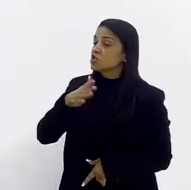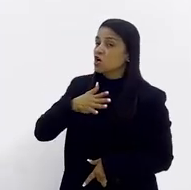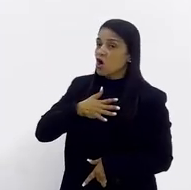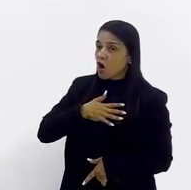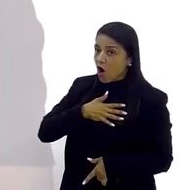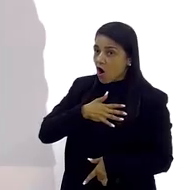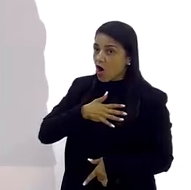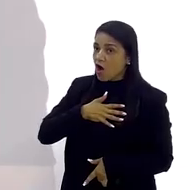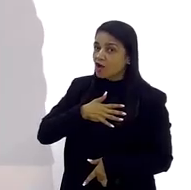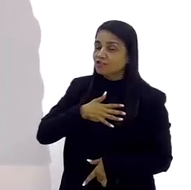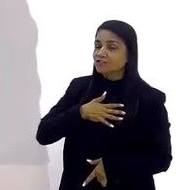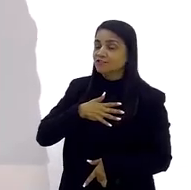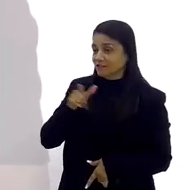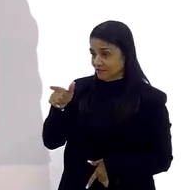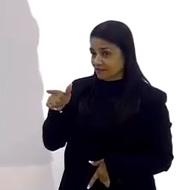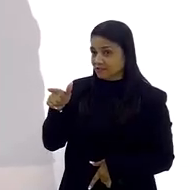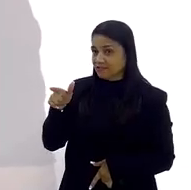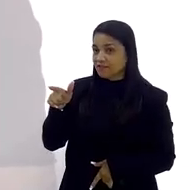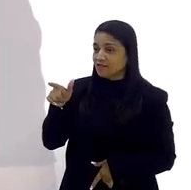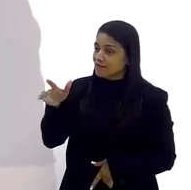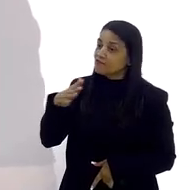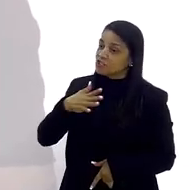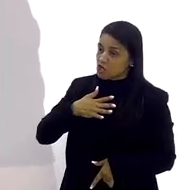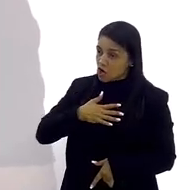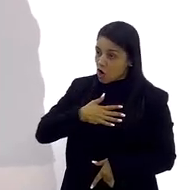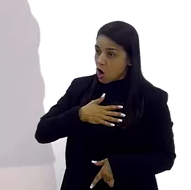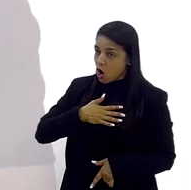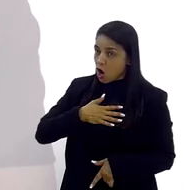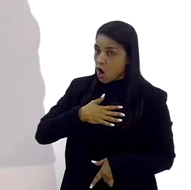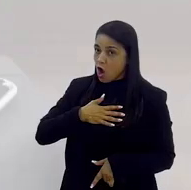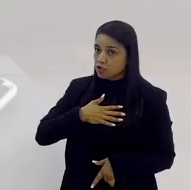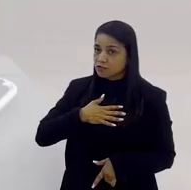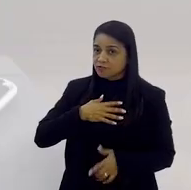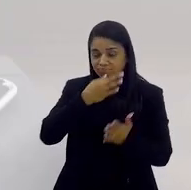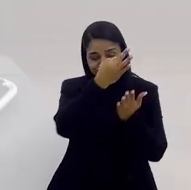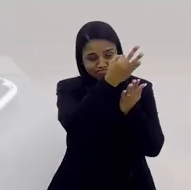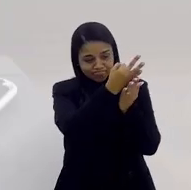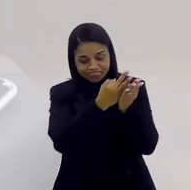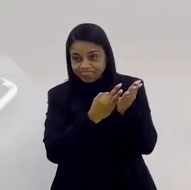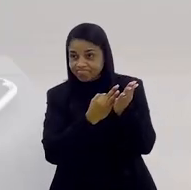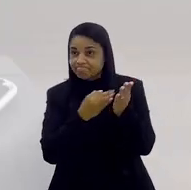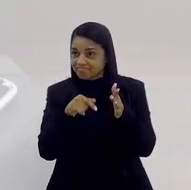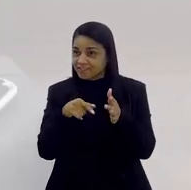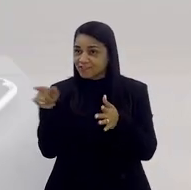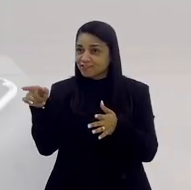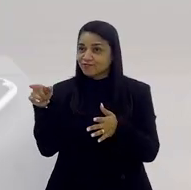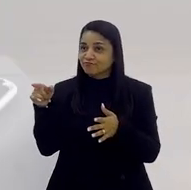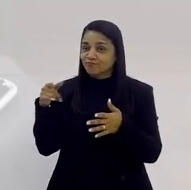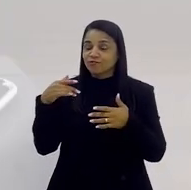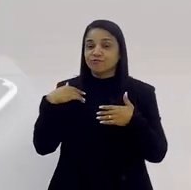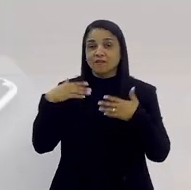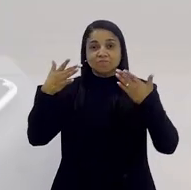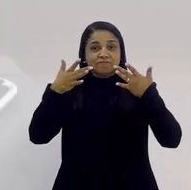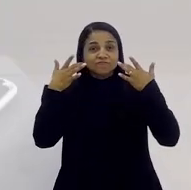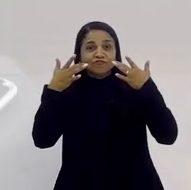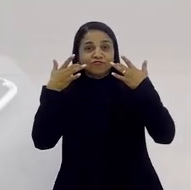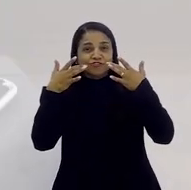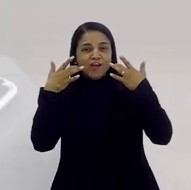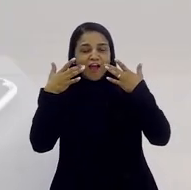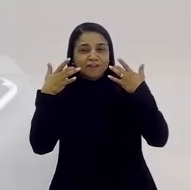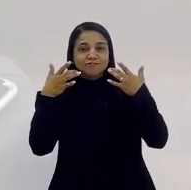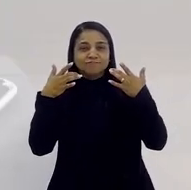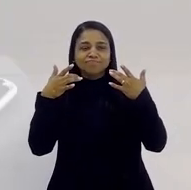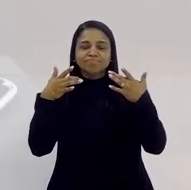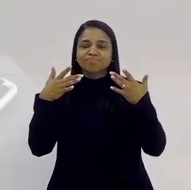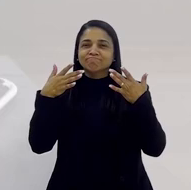Lúcia eu gosto porque o sexo sentir um pouquinho do Poder dele quando tá interpretando a gente